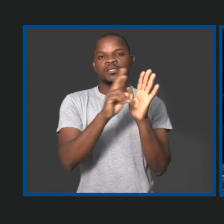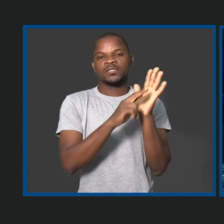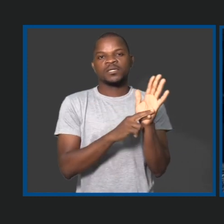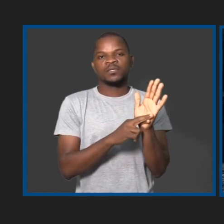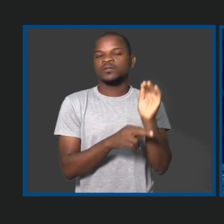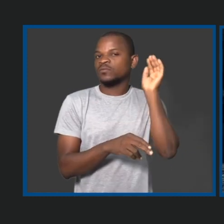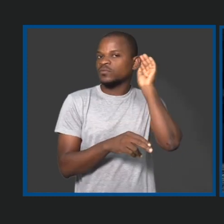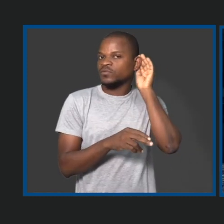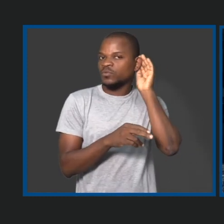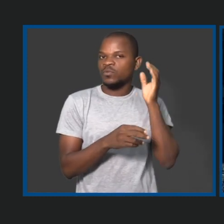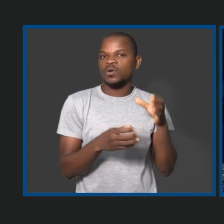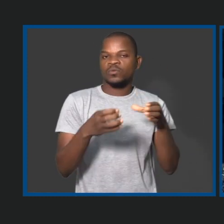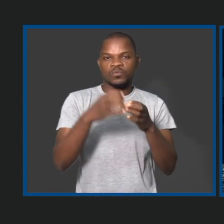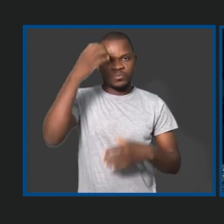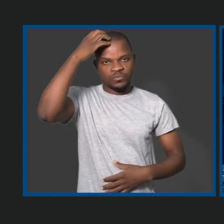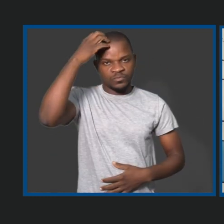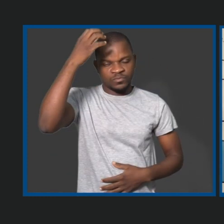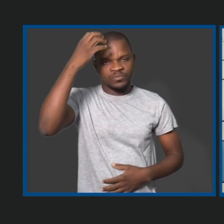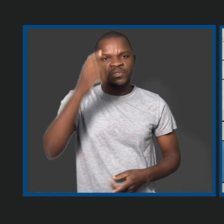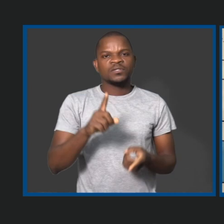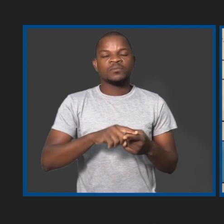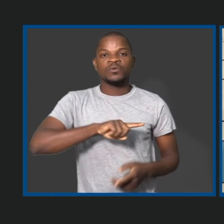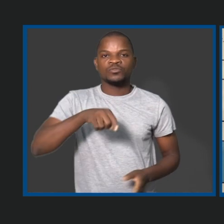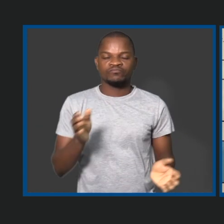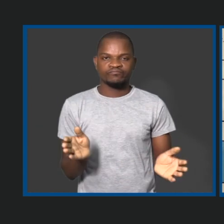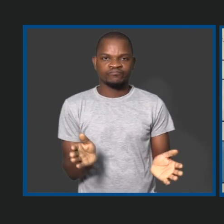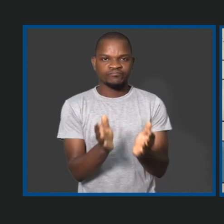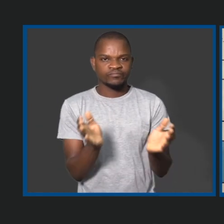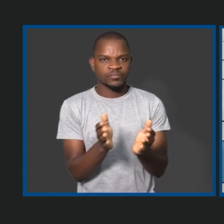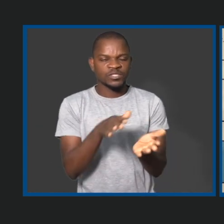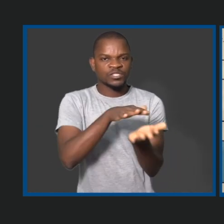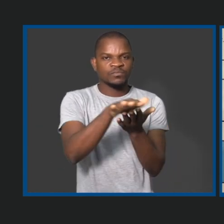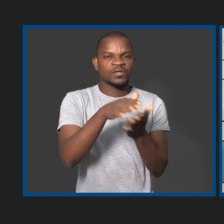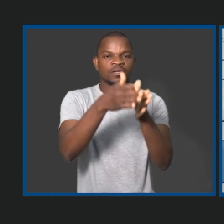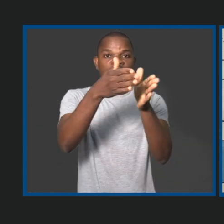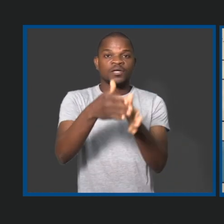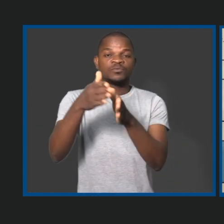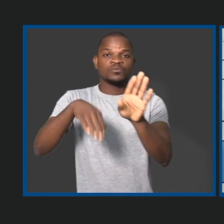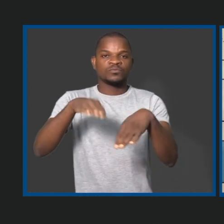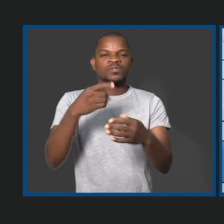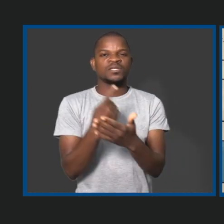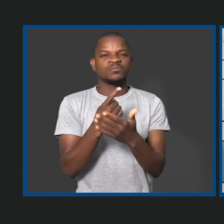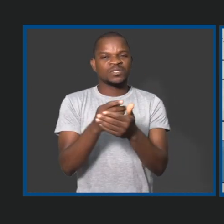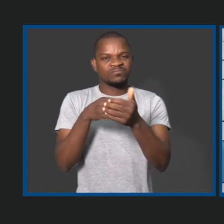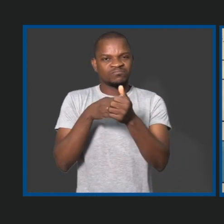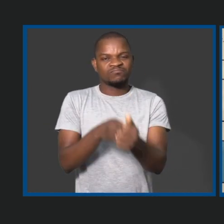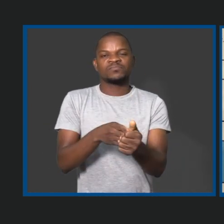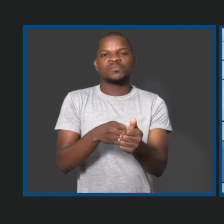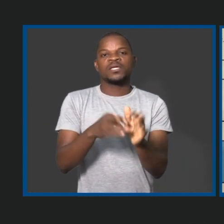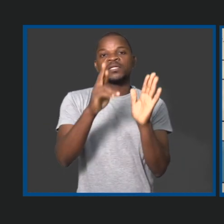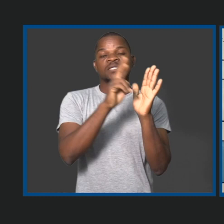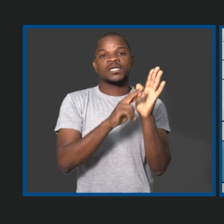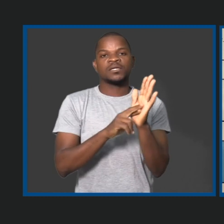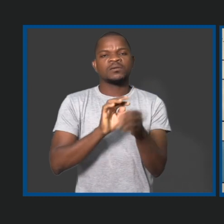que nós vamos receber das entidades governamentais. Orientamos atletas de maneiras que sigamos todos os procedimentos, sobretudo de higiene,